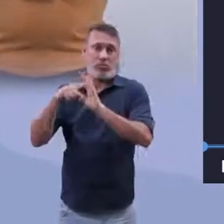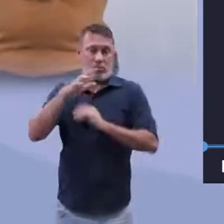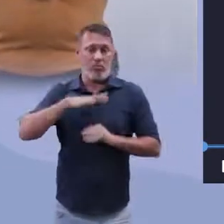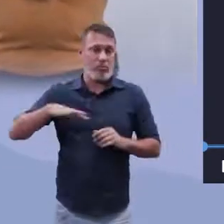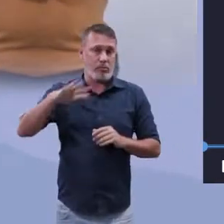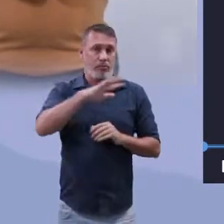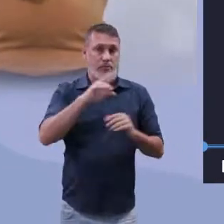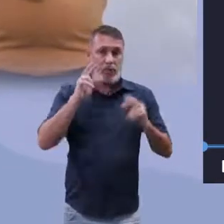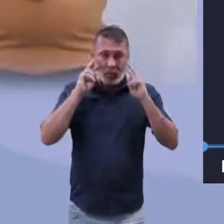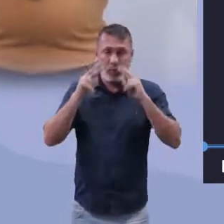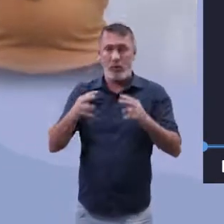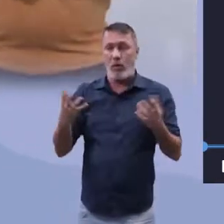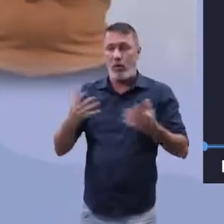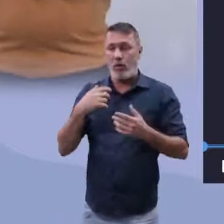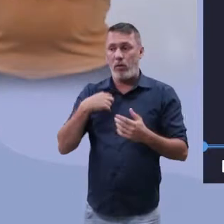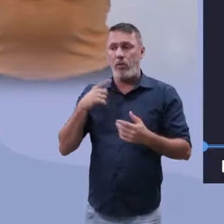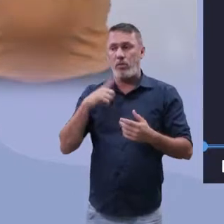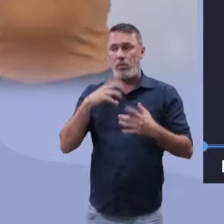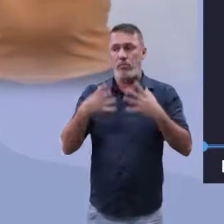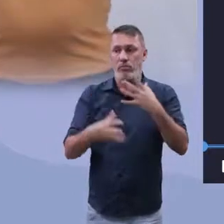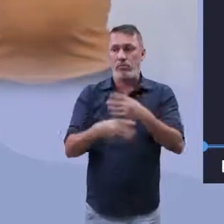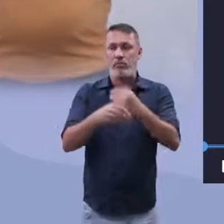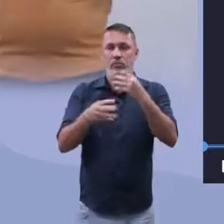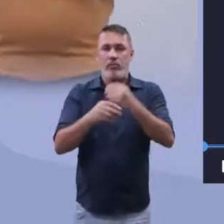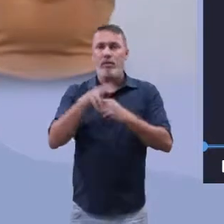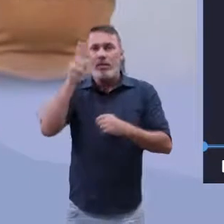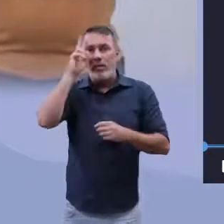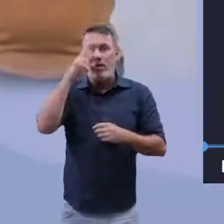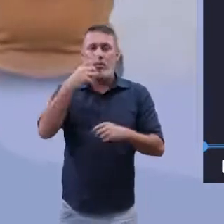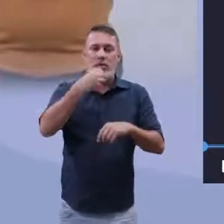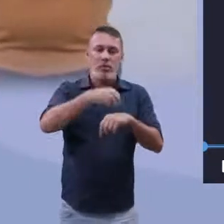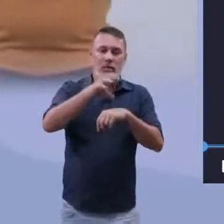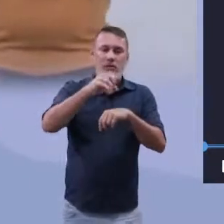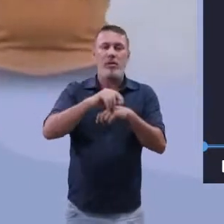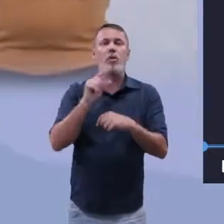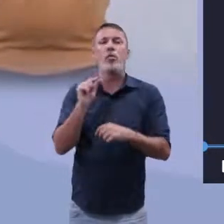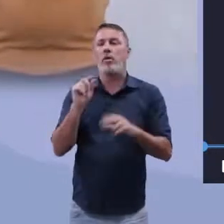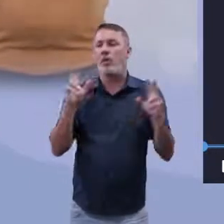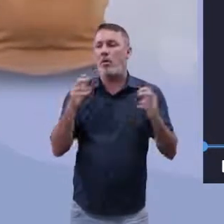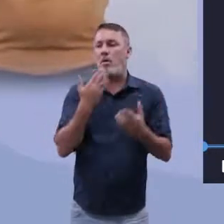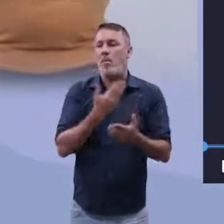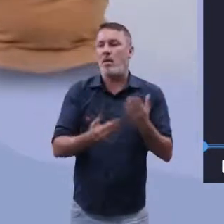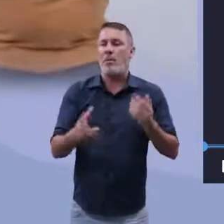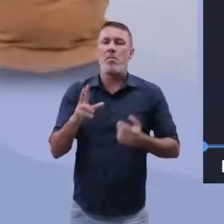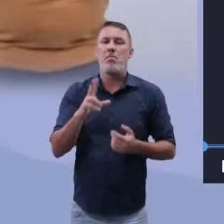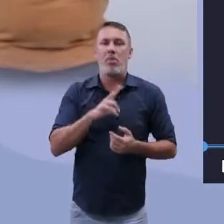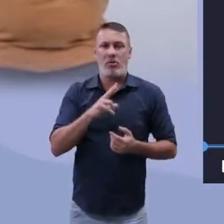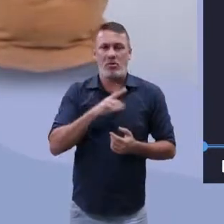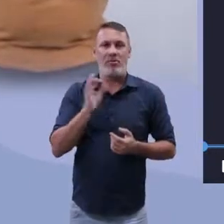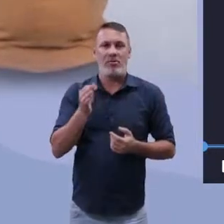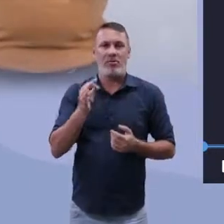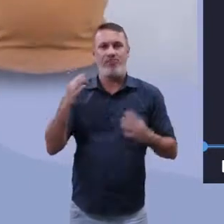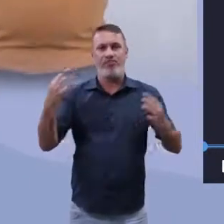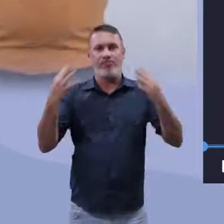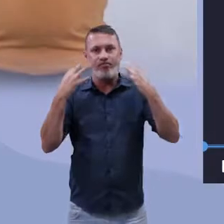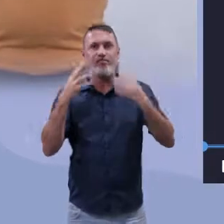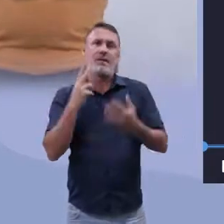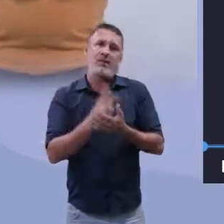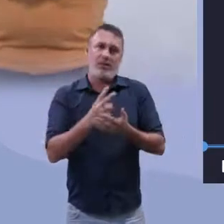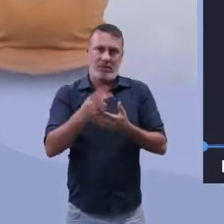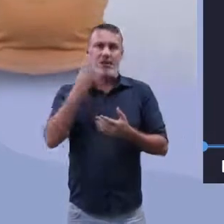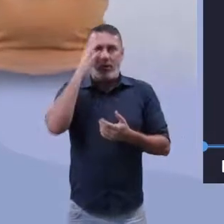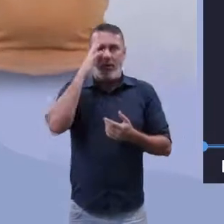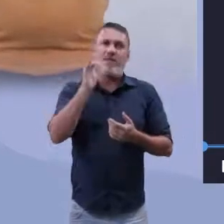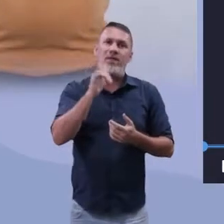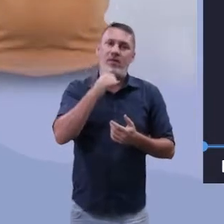quanto dos aspectos negativos. E eu falei com vocês de um dos argumentos que nós trabalhamos ali é a perda de privacidade.